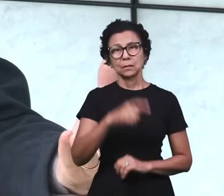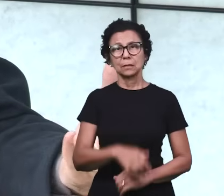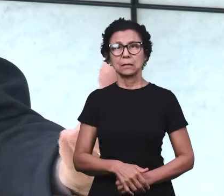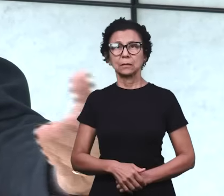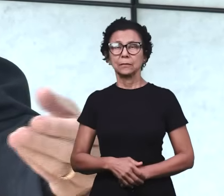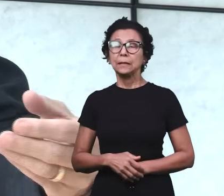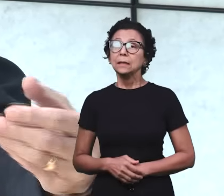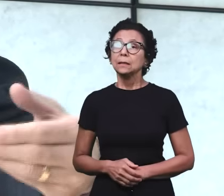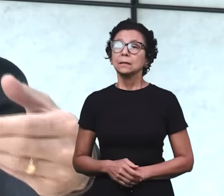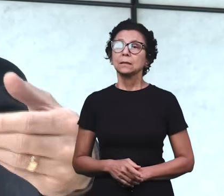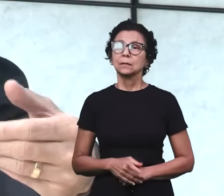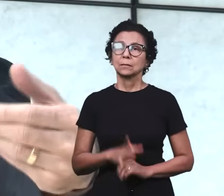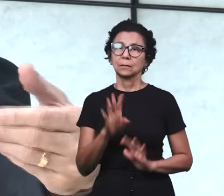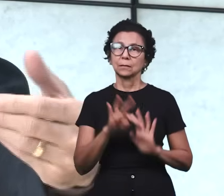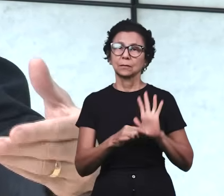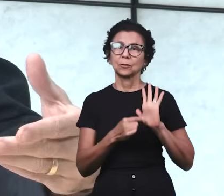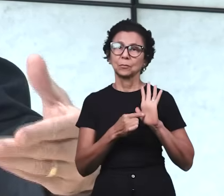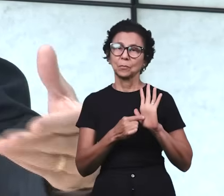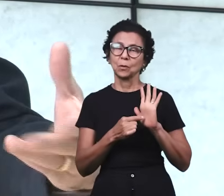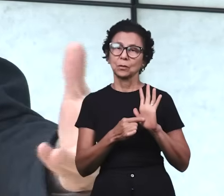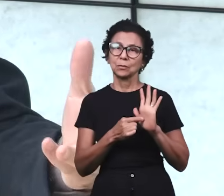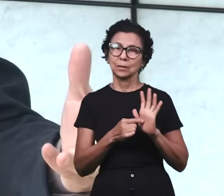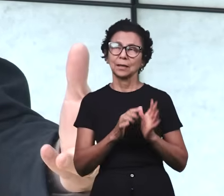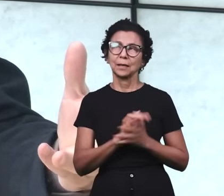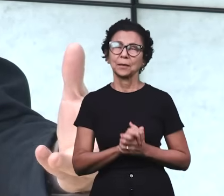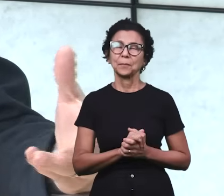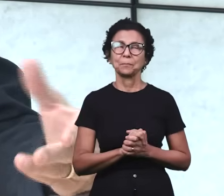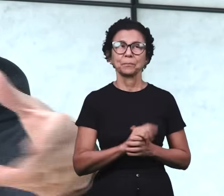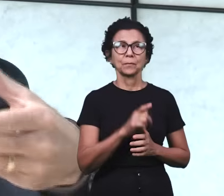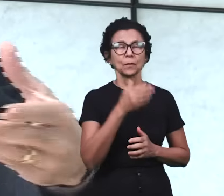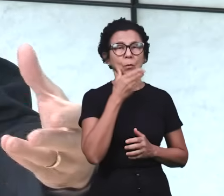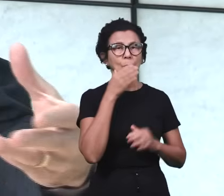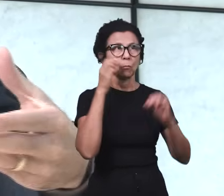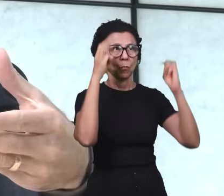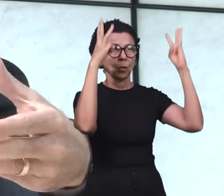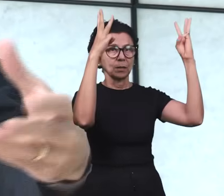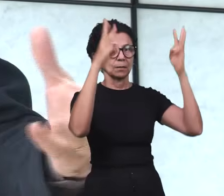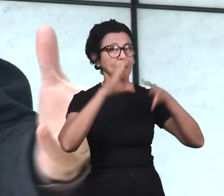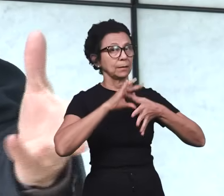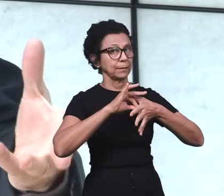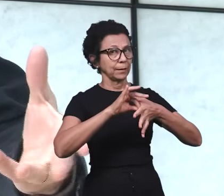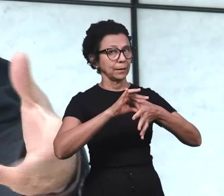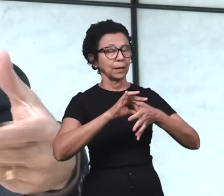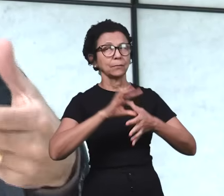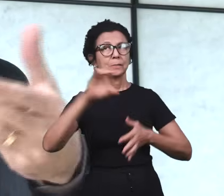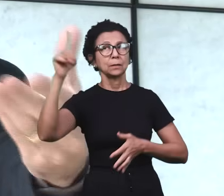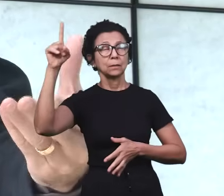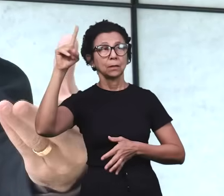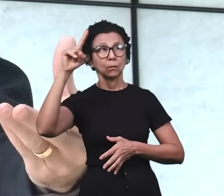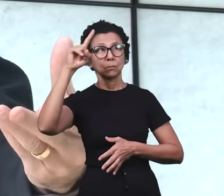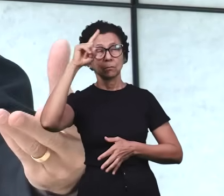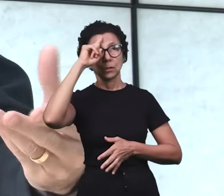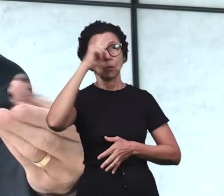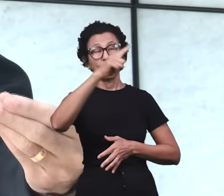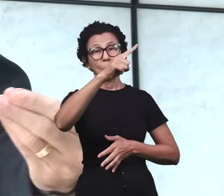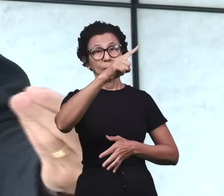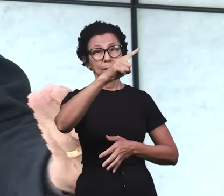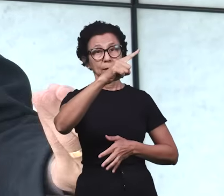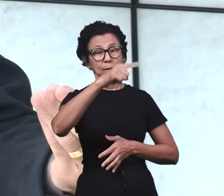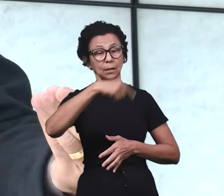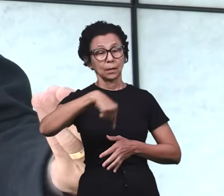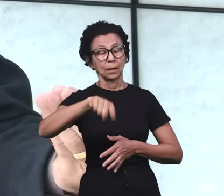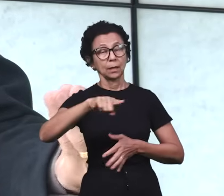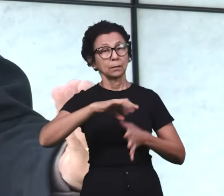foi falado foi dada por Deus a Moisés. Nada foi escolhido por eles, aleatório. Da